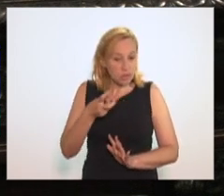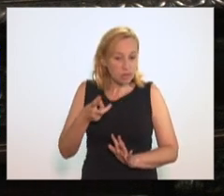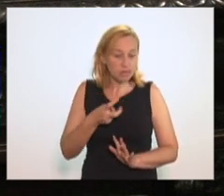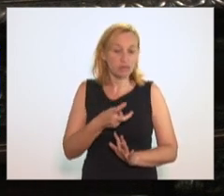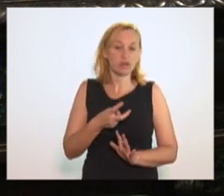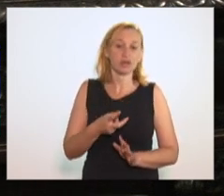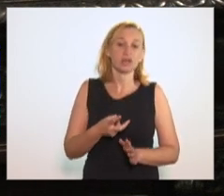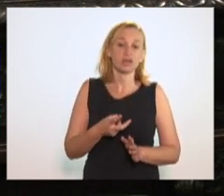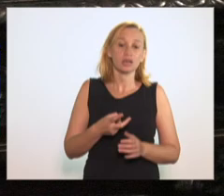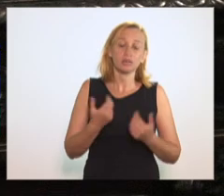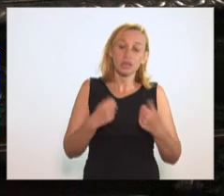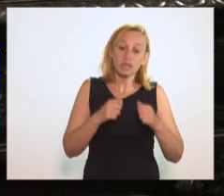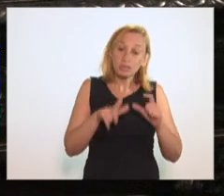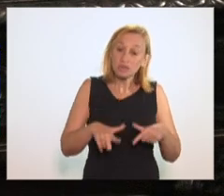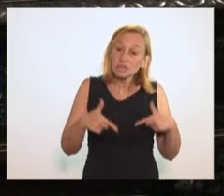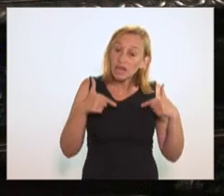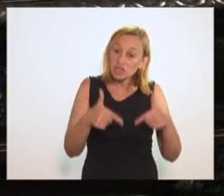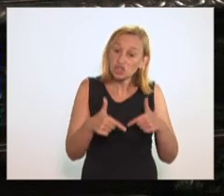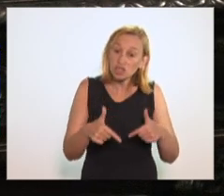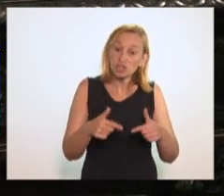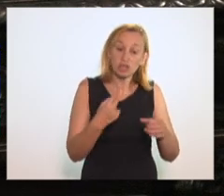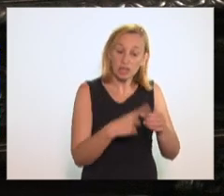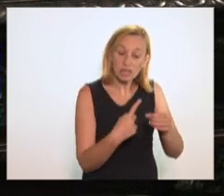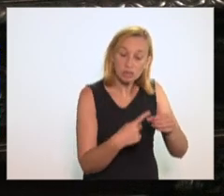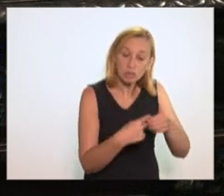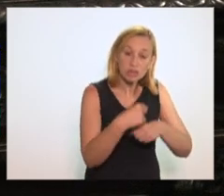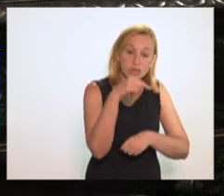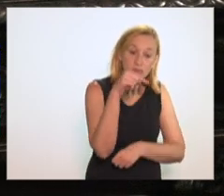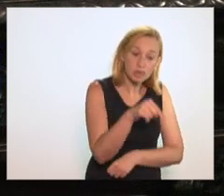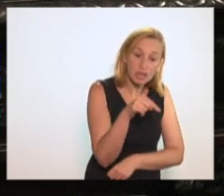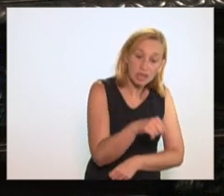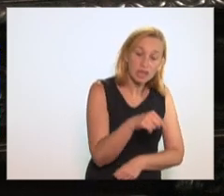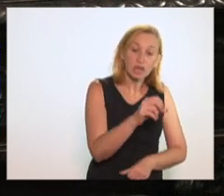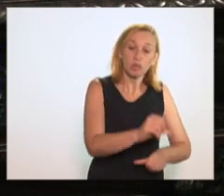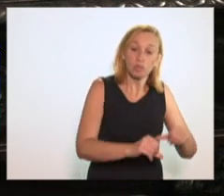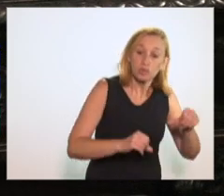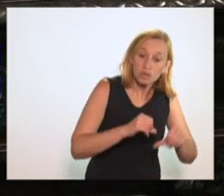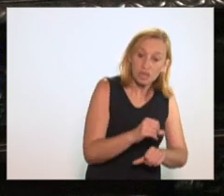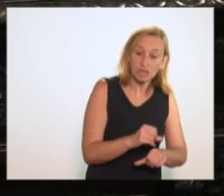amarrar para aqueles municípios que, com a mudança